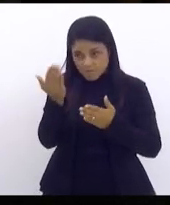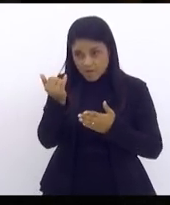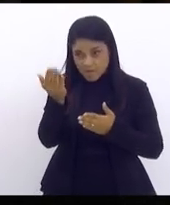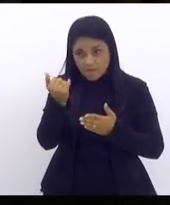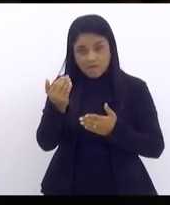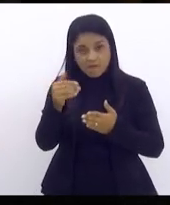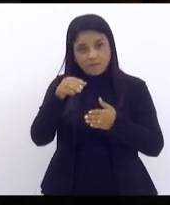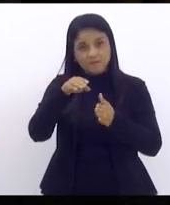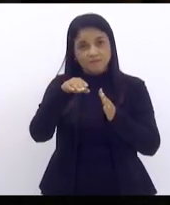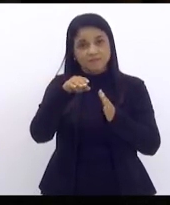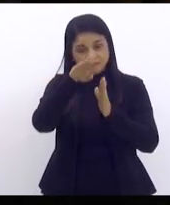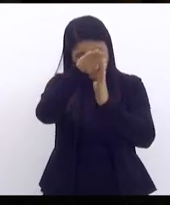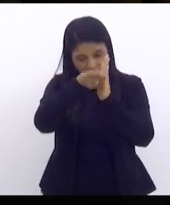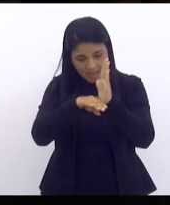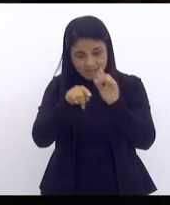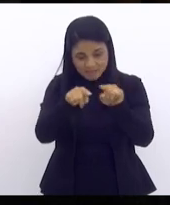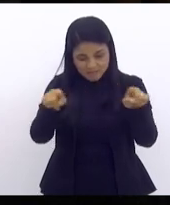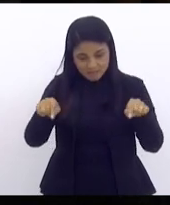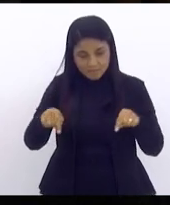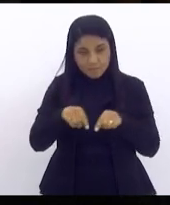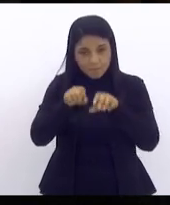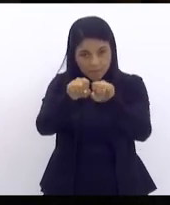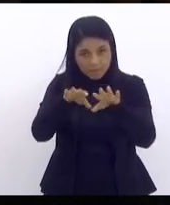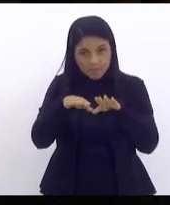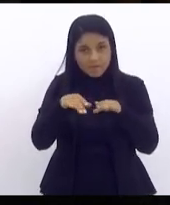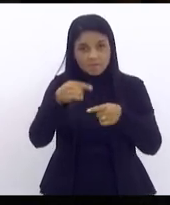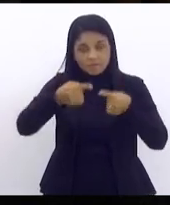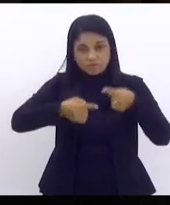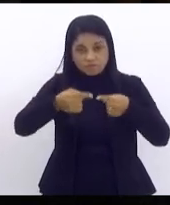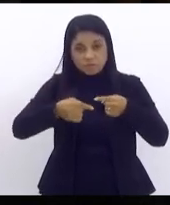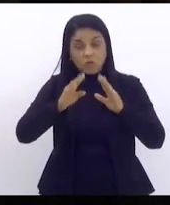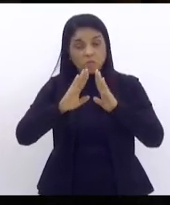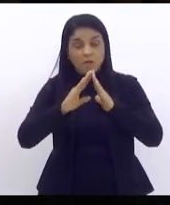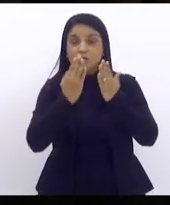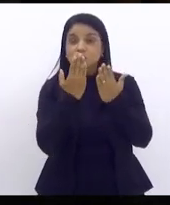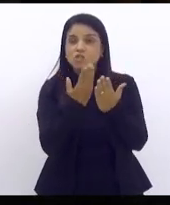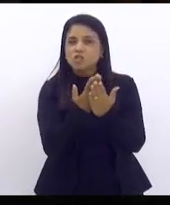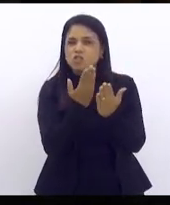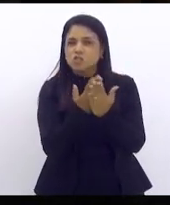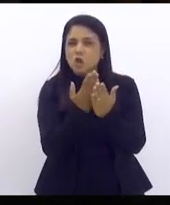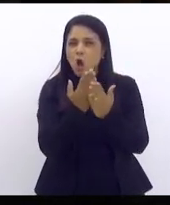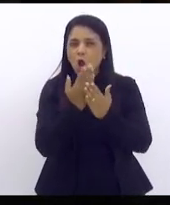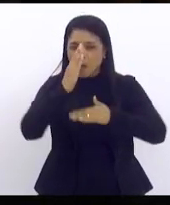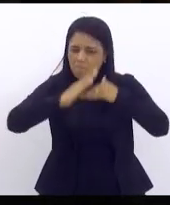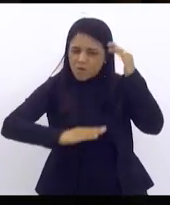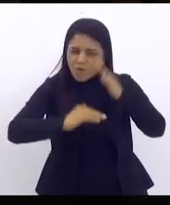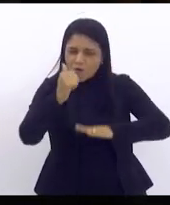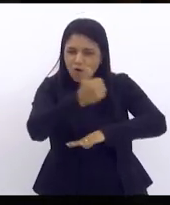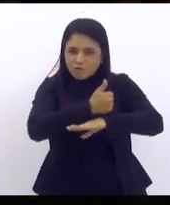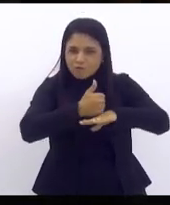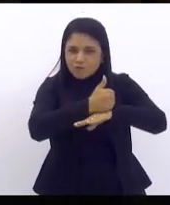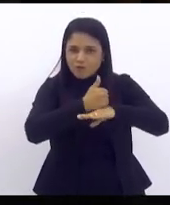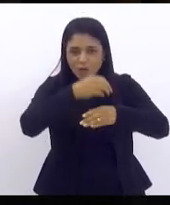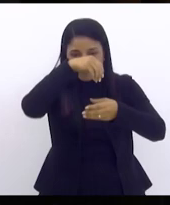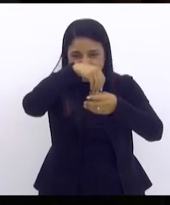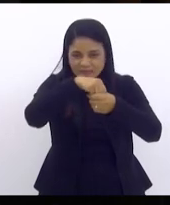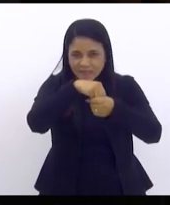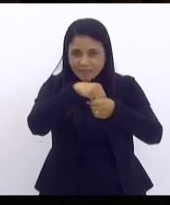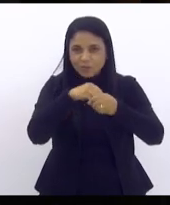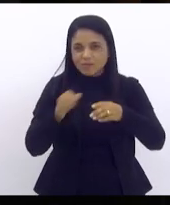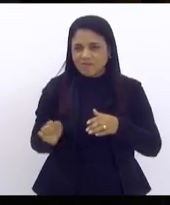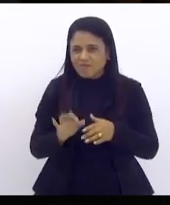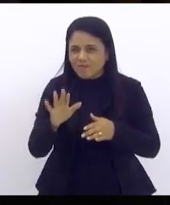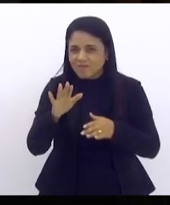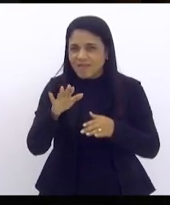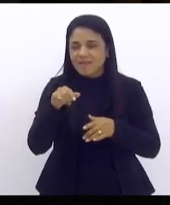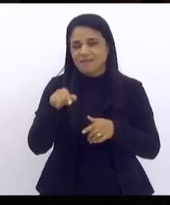lhe dizendo. Há uma escola profissionalizante do crime dentro da favela que a senhora se diz cria, e a senhora